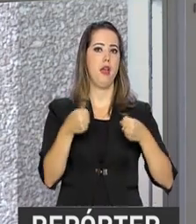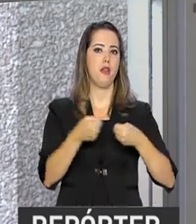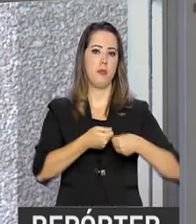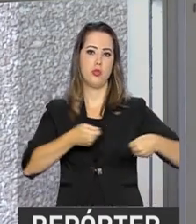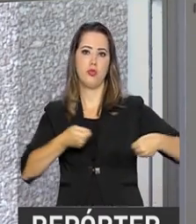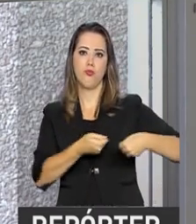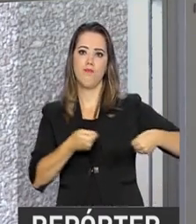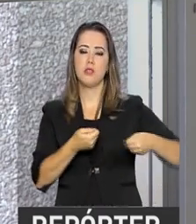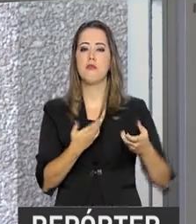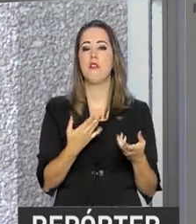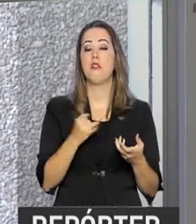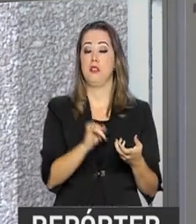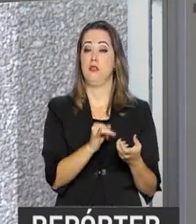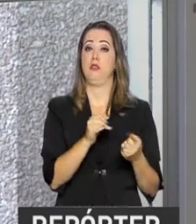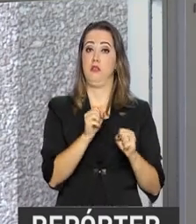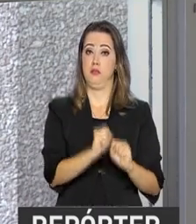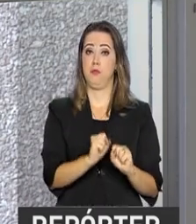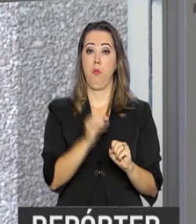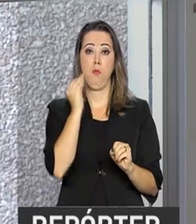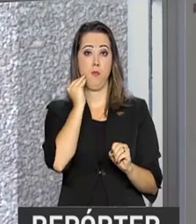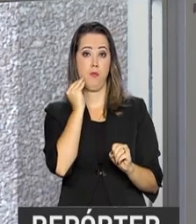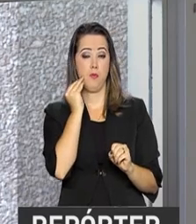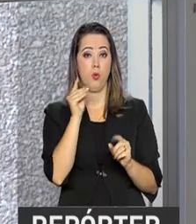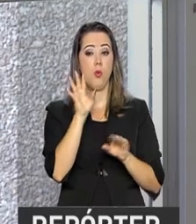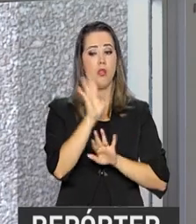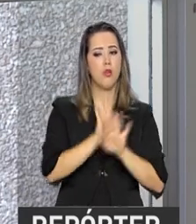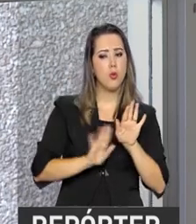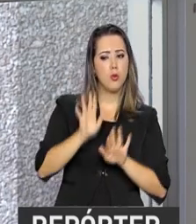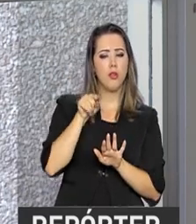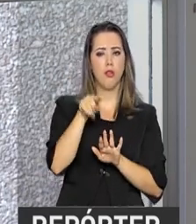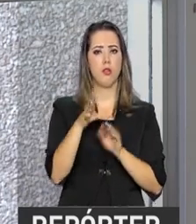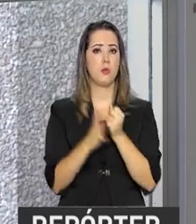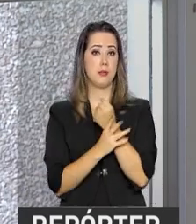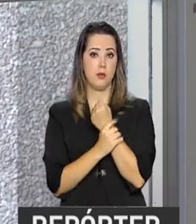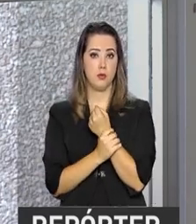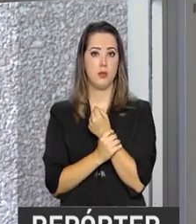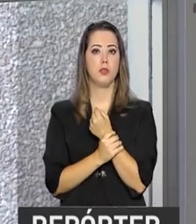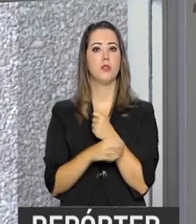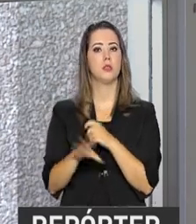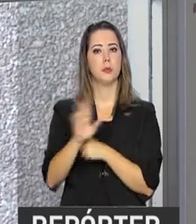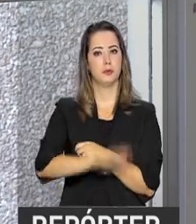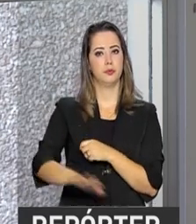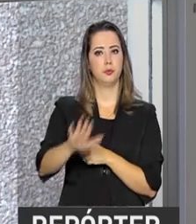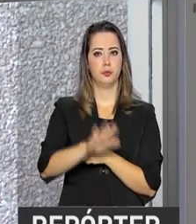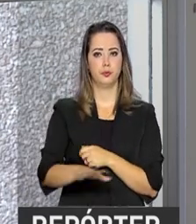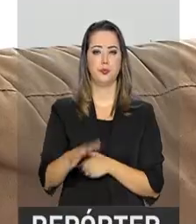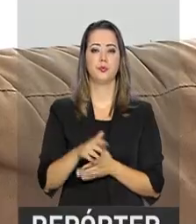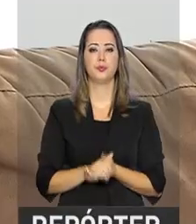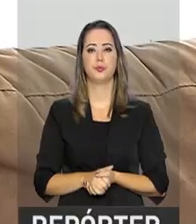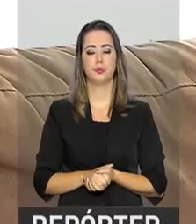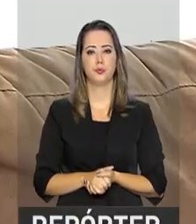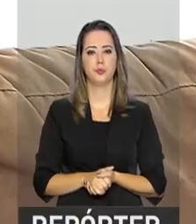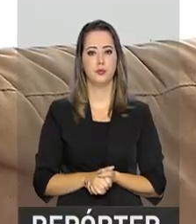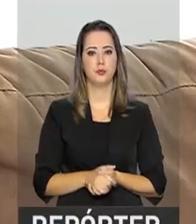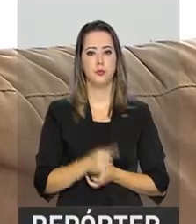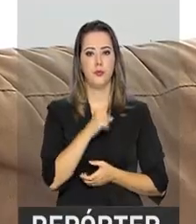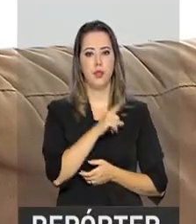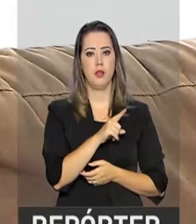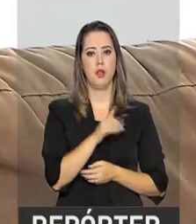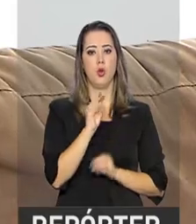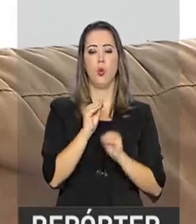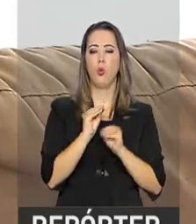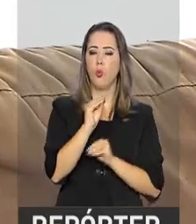porção tudo isso para ter um cuidado com a segurança daquele produto que está indo pro seu filho laiane segue à